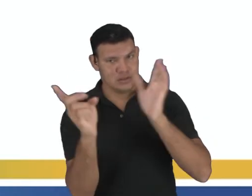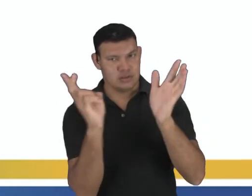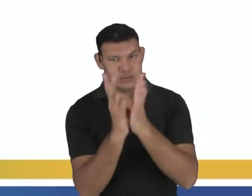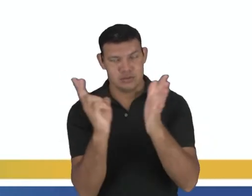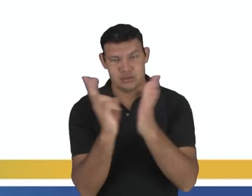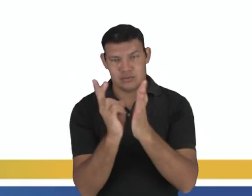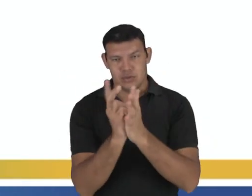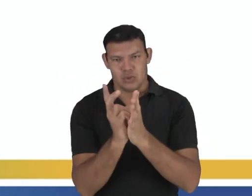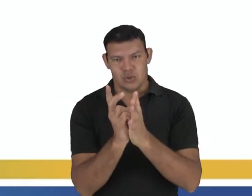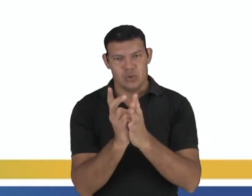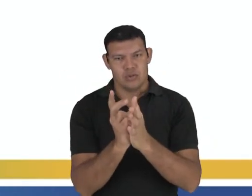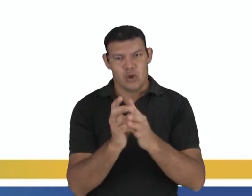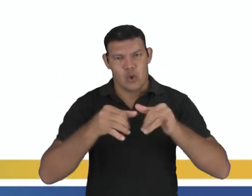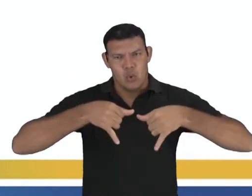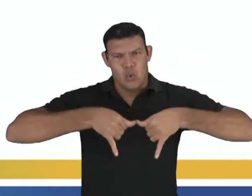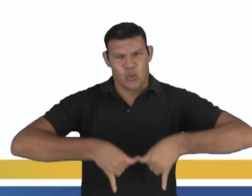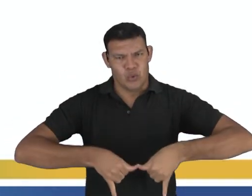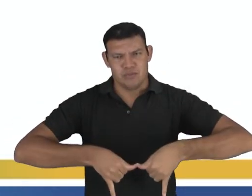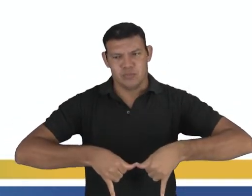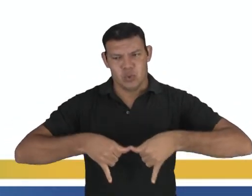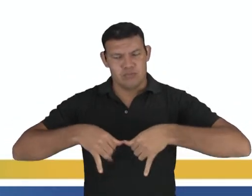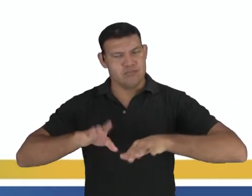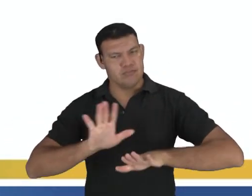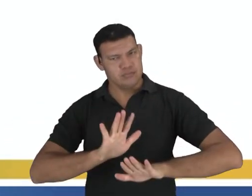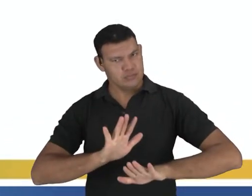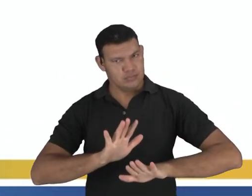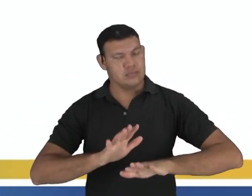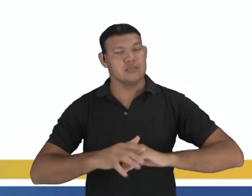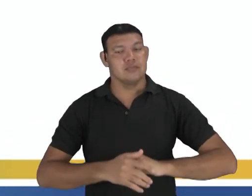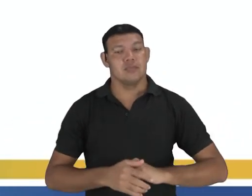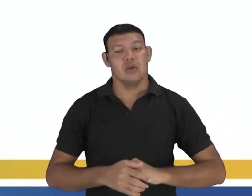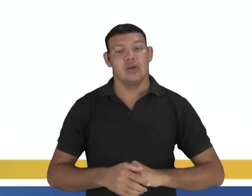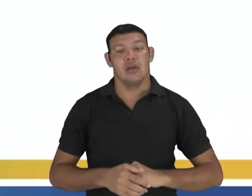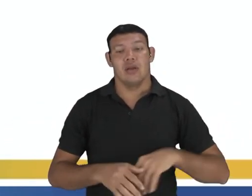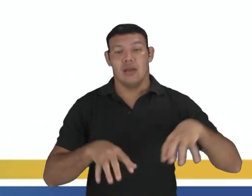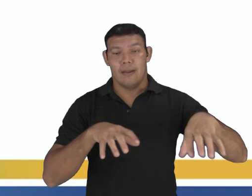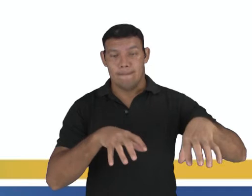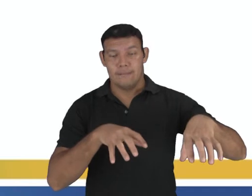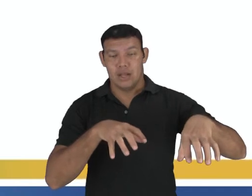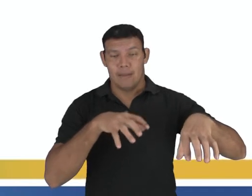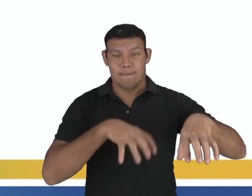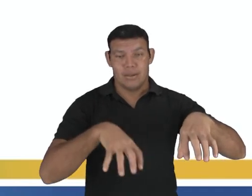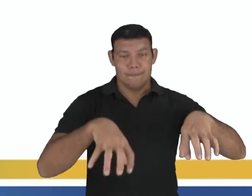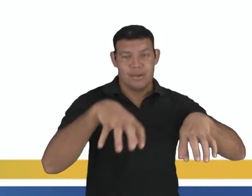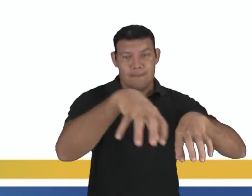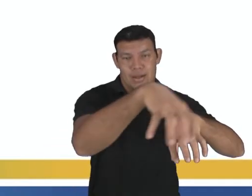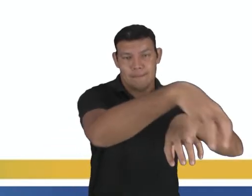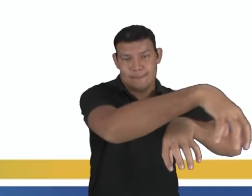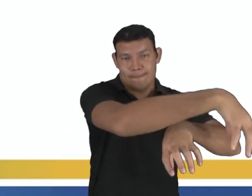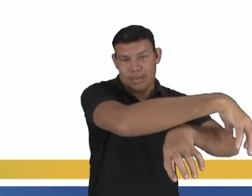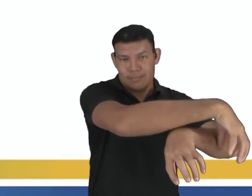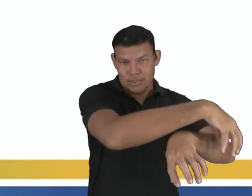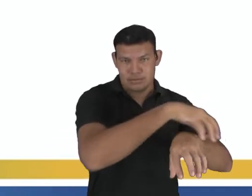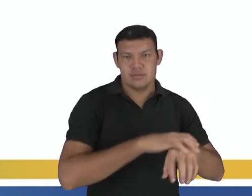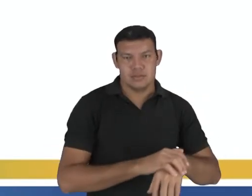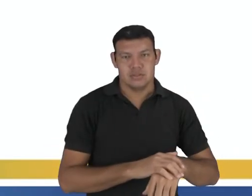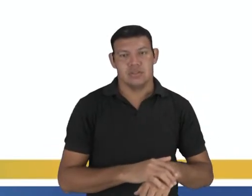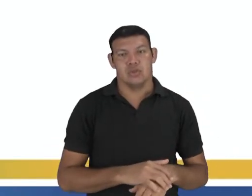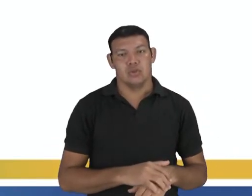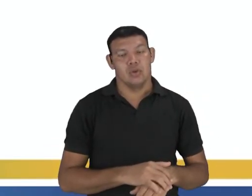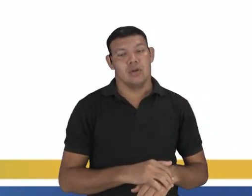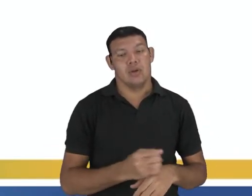indígenas não se fixavam ao mesmo território por muito tempo. As aldeias indígenas eram organizadas levando-se em consideração